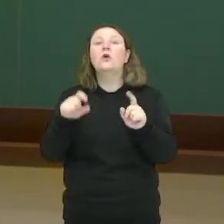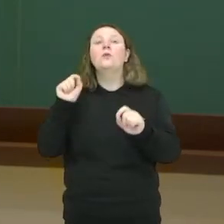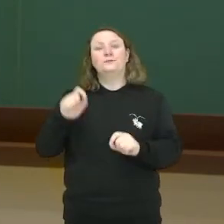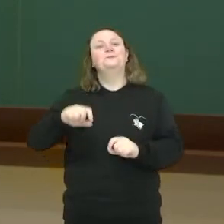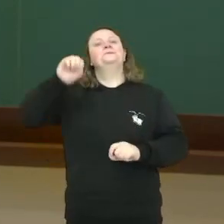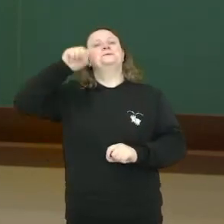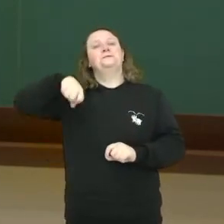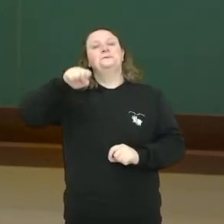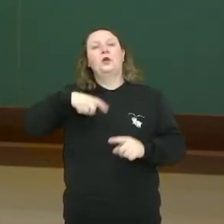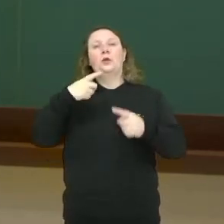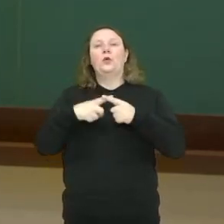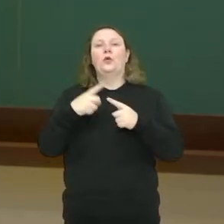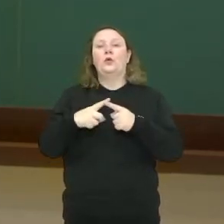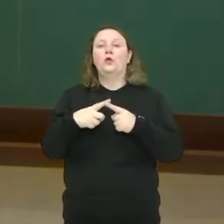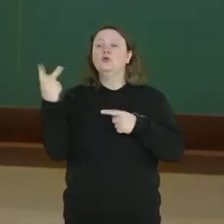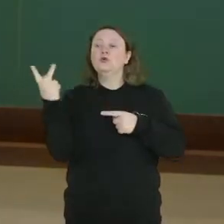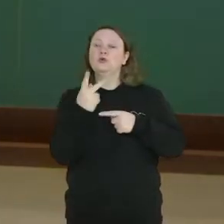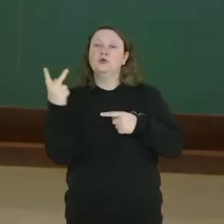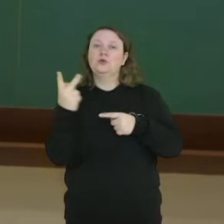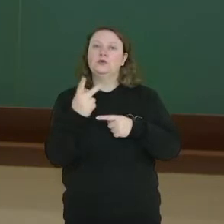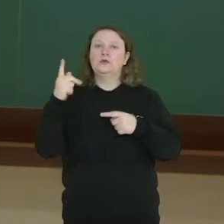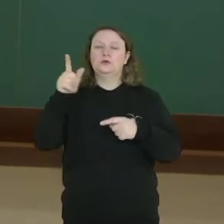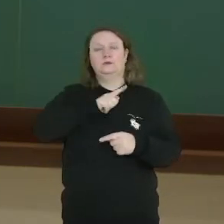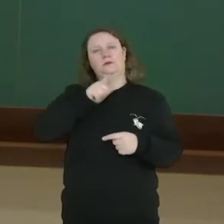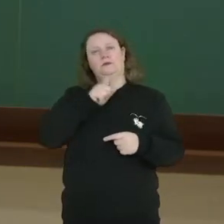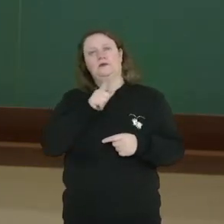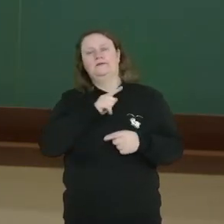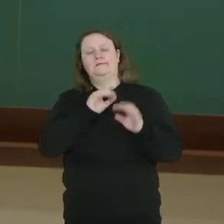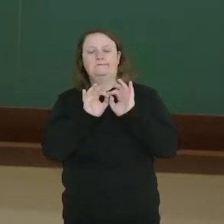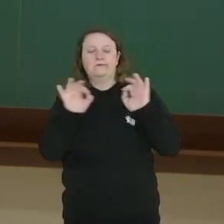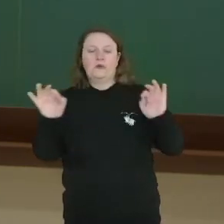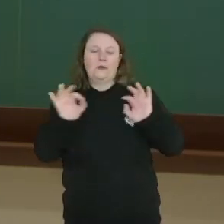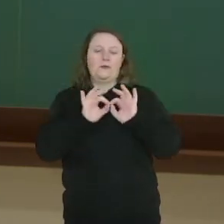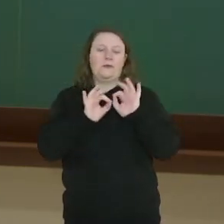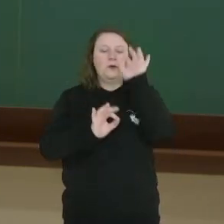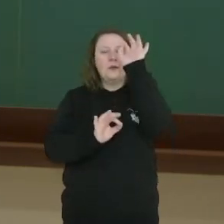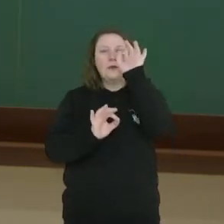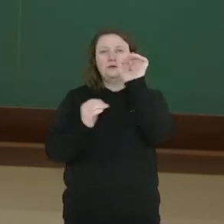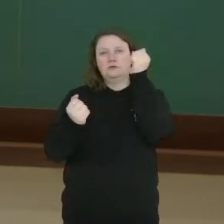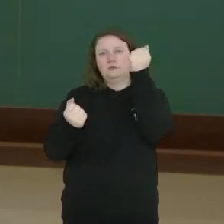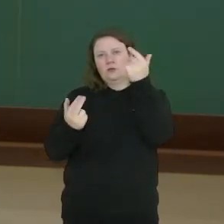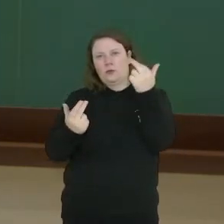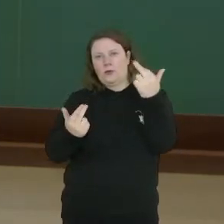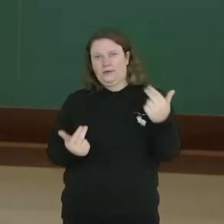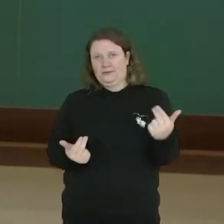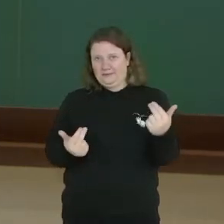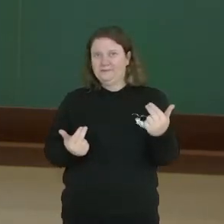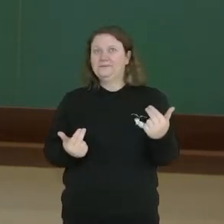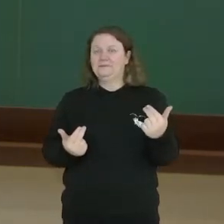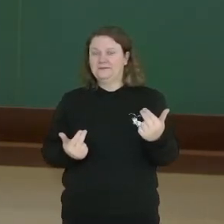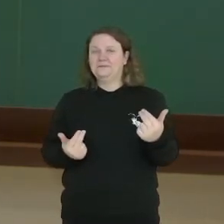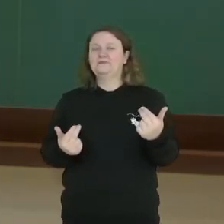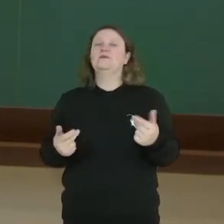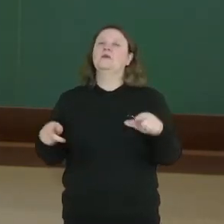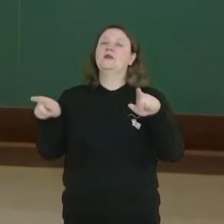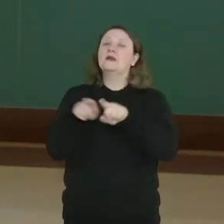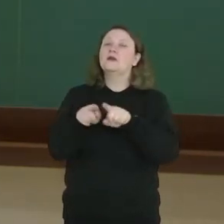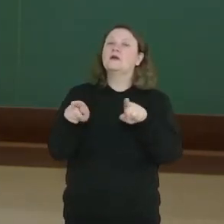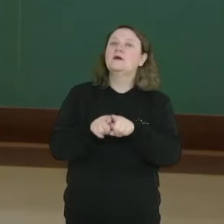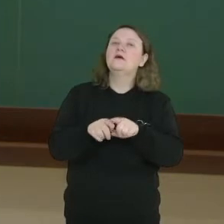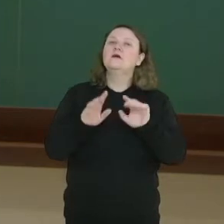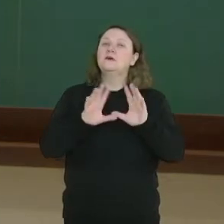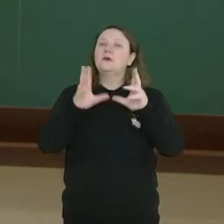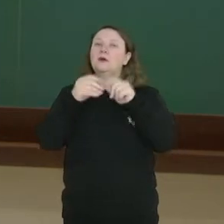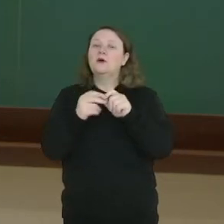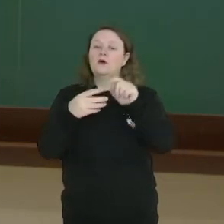quanto o quadrado são figuras planas que possuem as medidas de seus lados iguais. Então, o quadrado, todas as